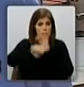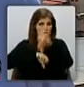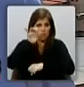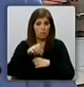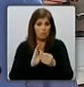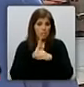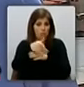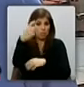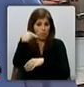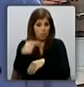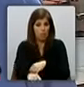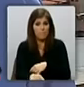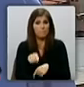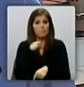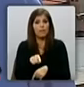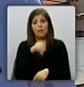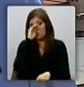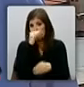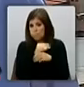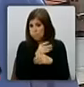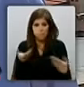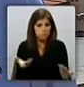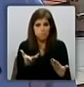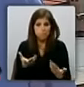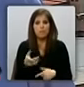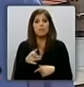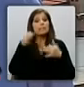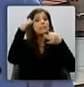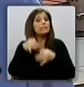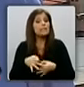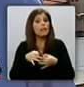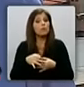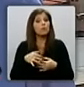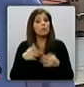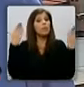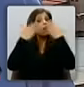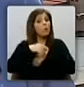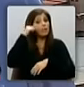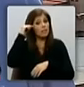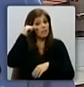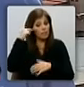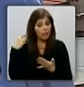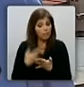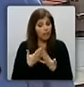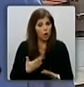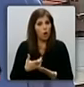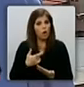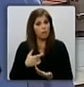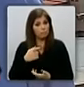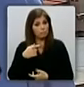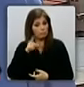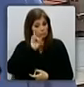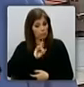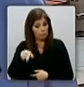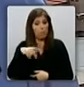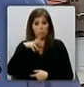ceder Isso acabou por não se concretizar o que é certo é que desde a noite dessa quinta-feira esta cidadã portuguesa não